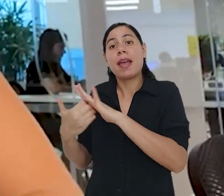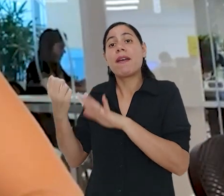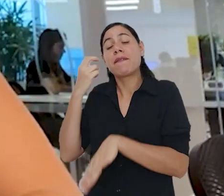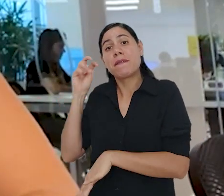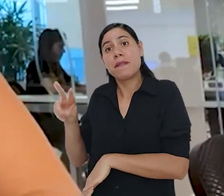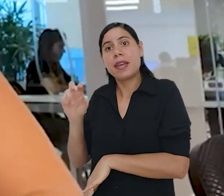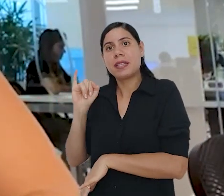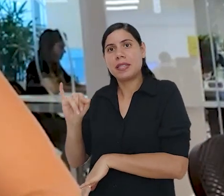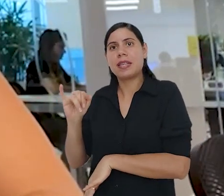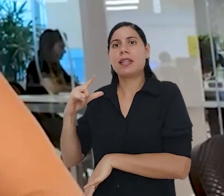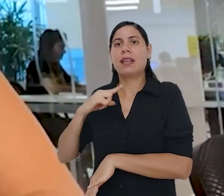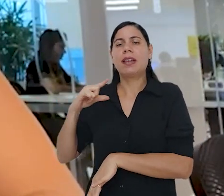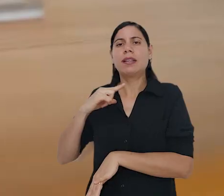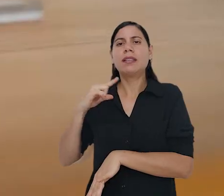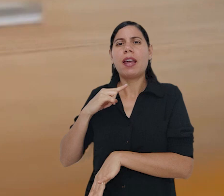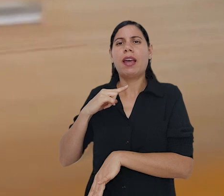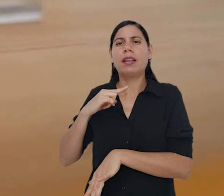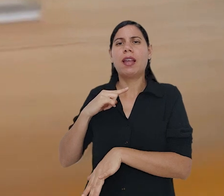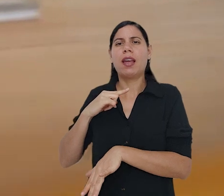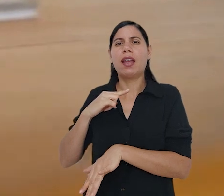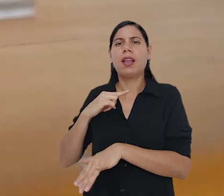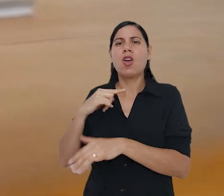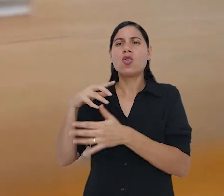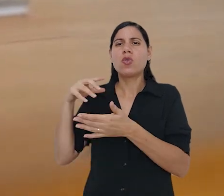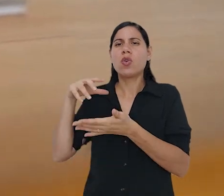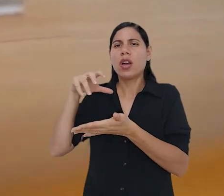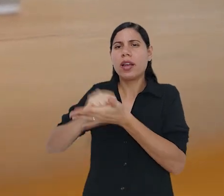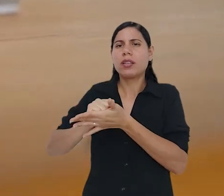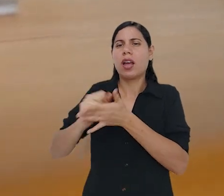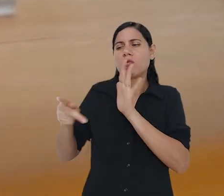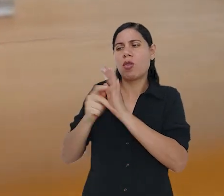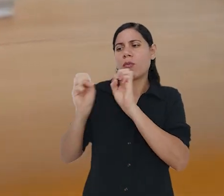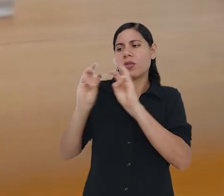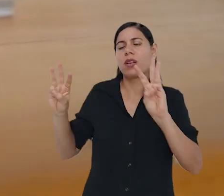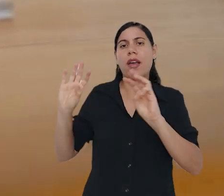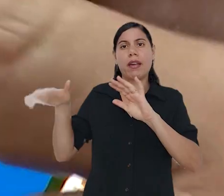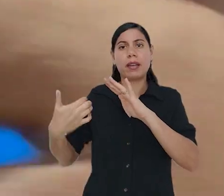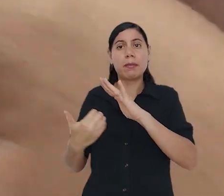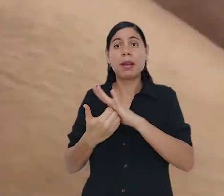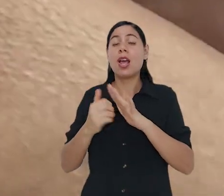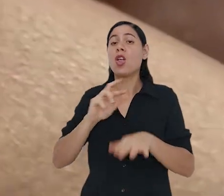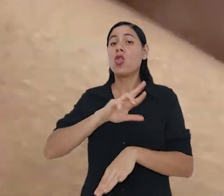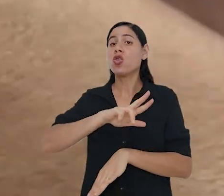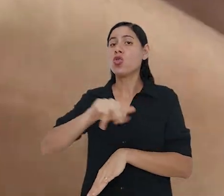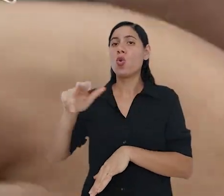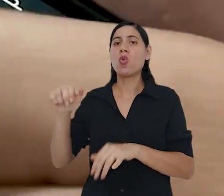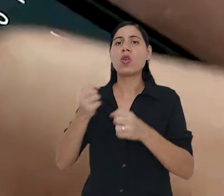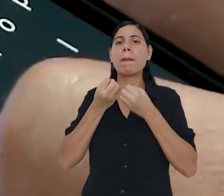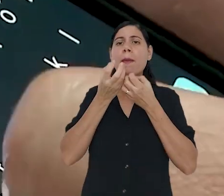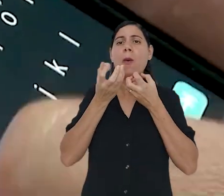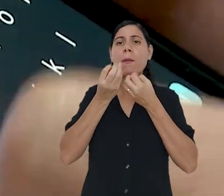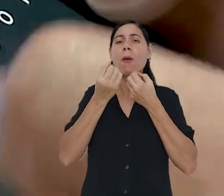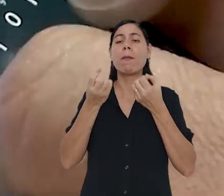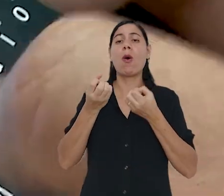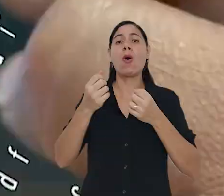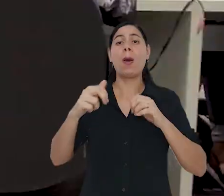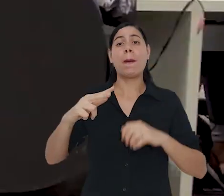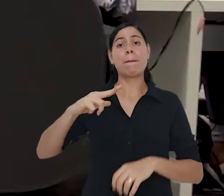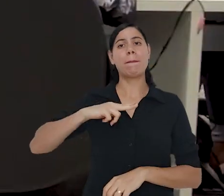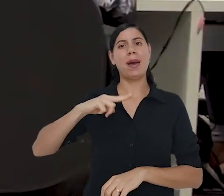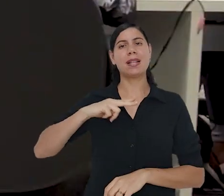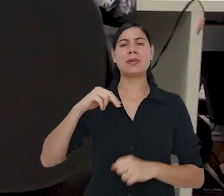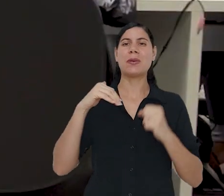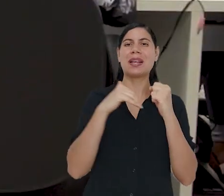tem aquele check de verificado do canal oficial da empresa. Nunca compartilhe dados pessoais, senhas,